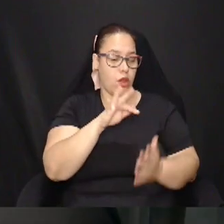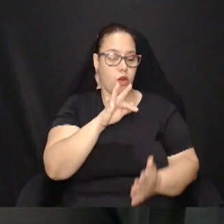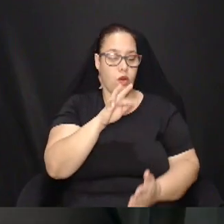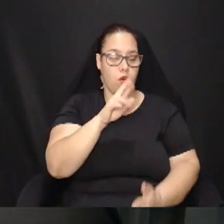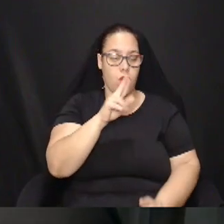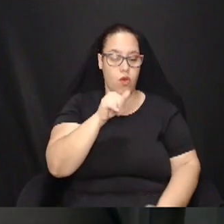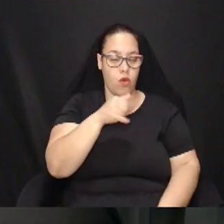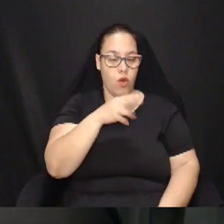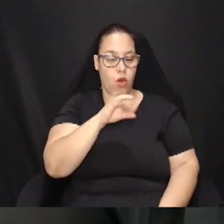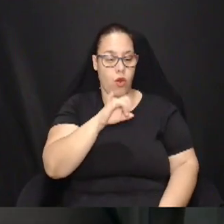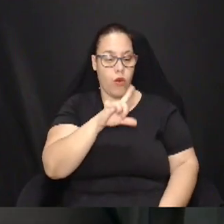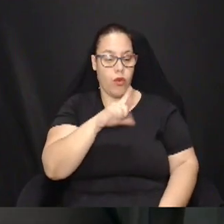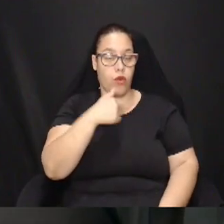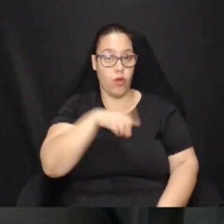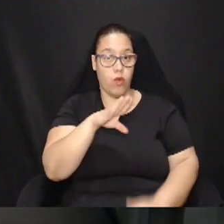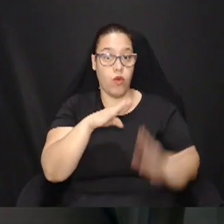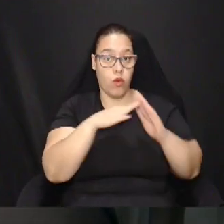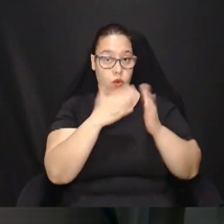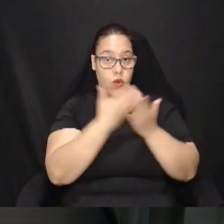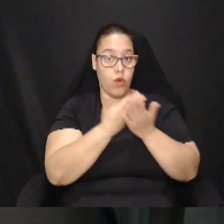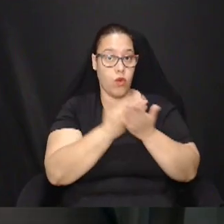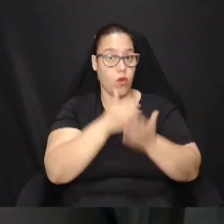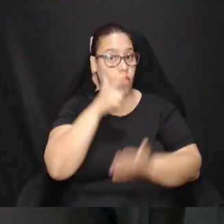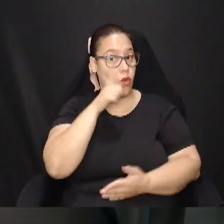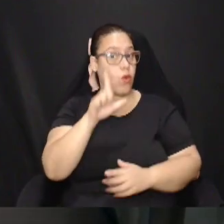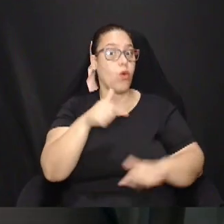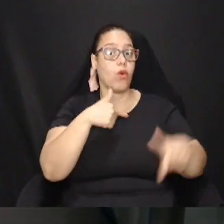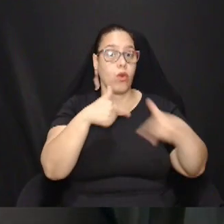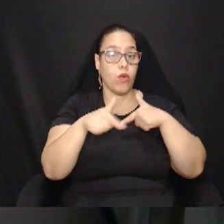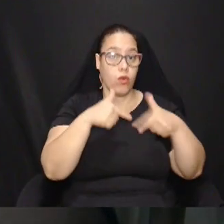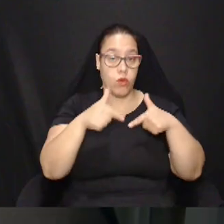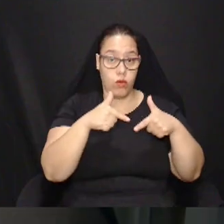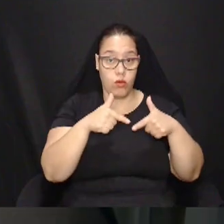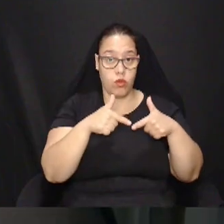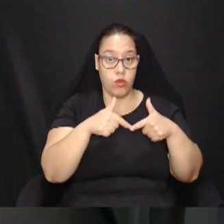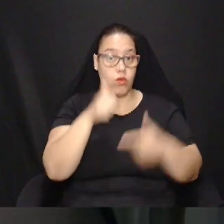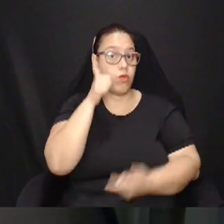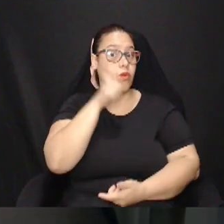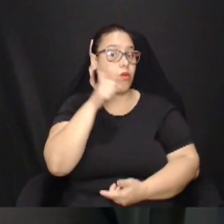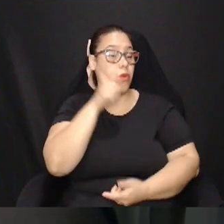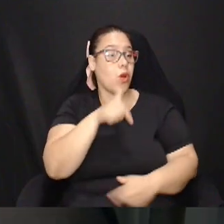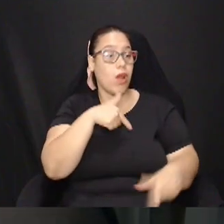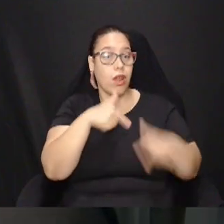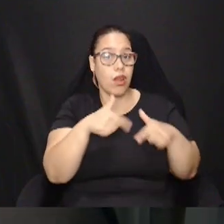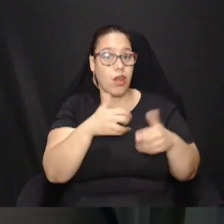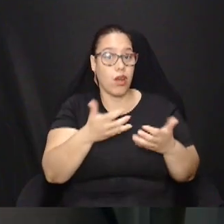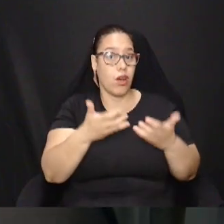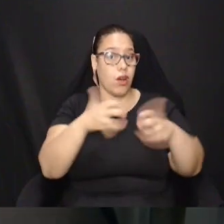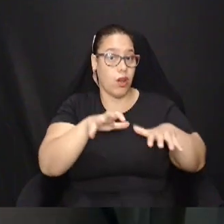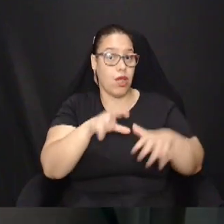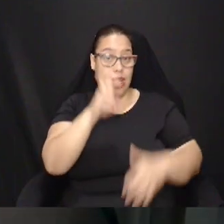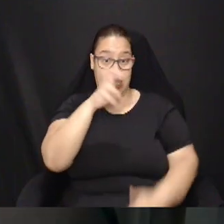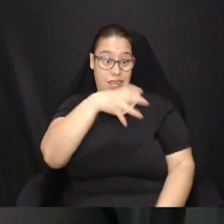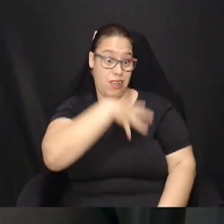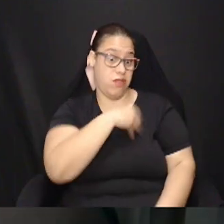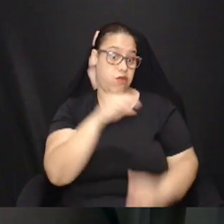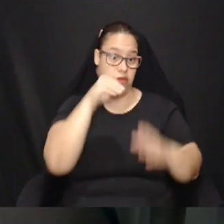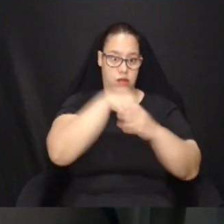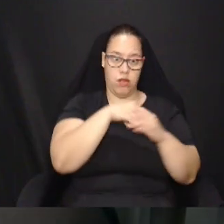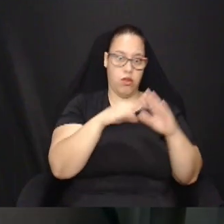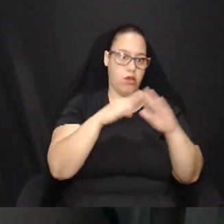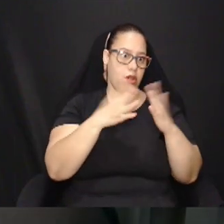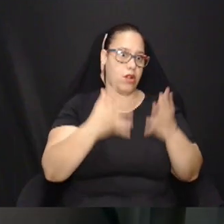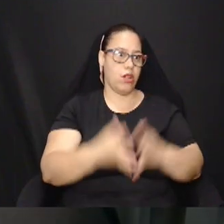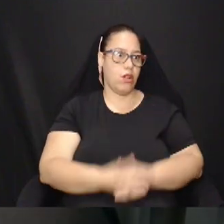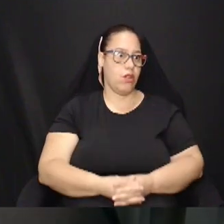escola, as pessoas conseguiram trabalho. E a mulher que trabalha não quer ter 5 filhos na casa. Perfeito. Quando eu era médico